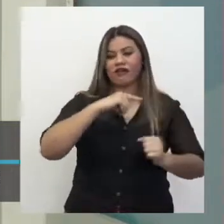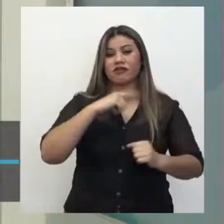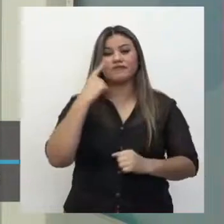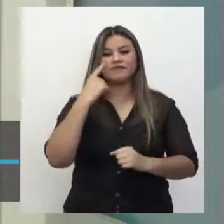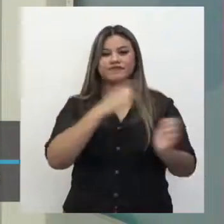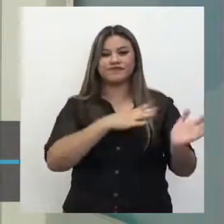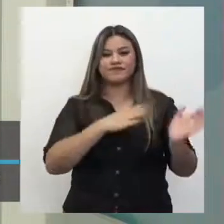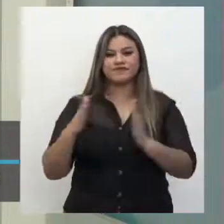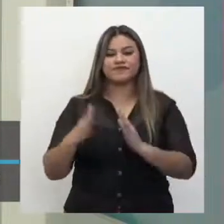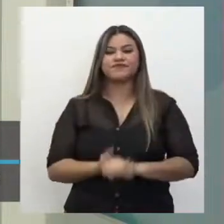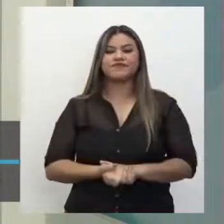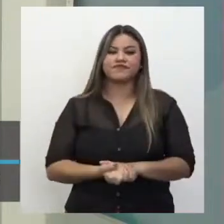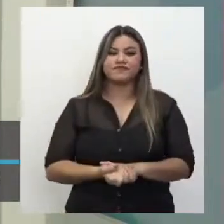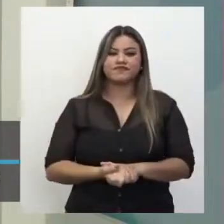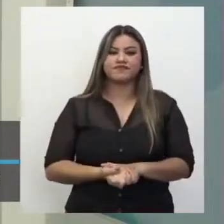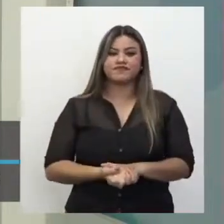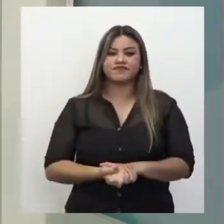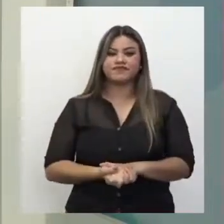lá?